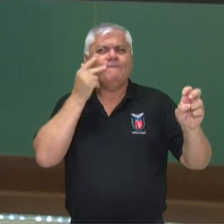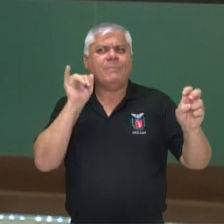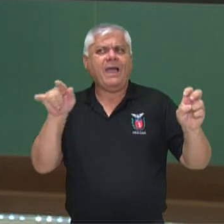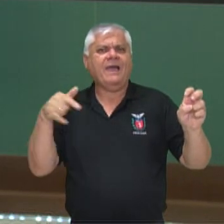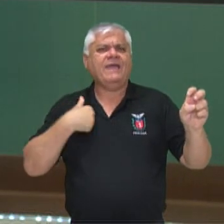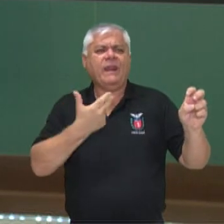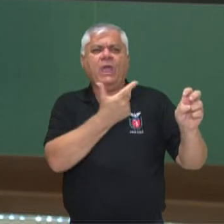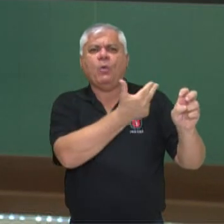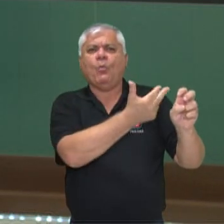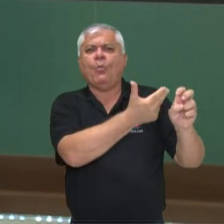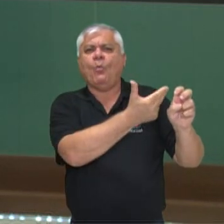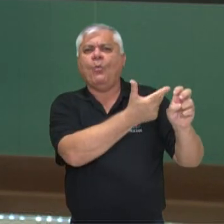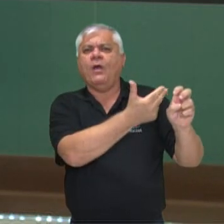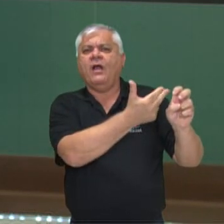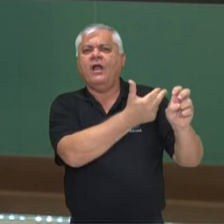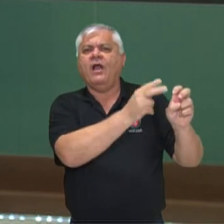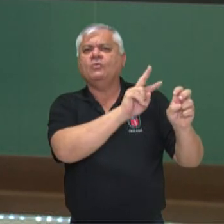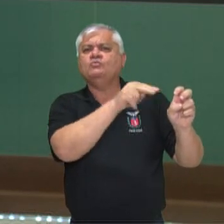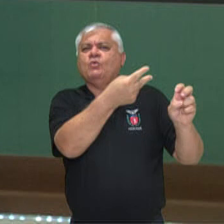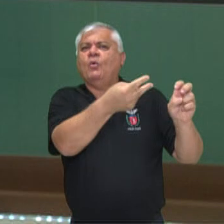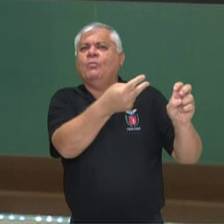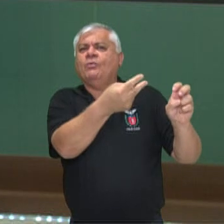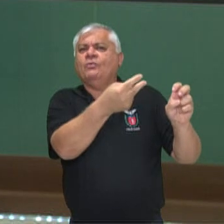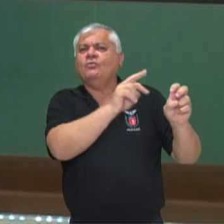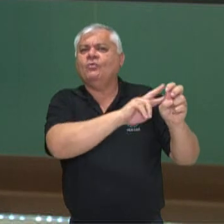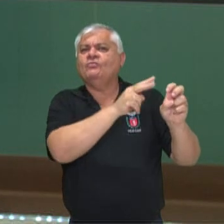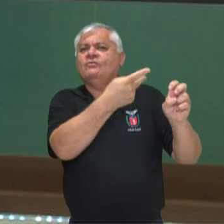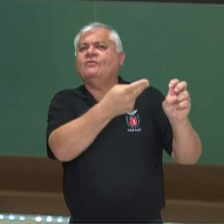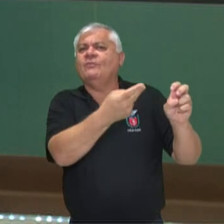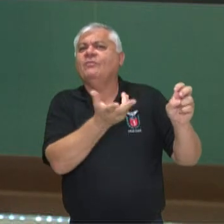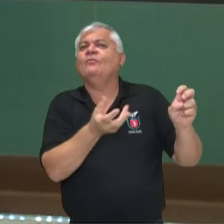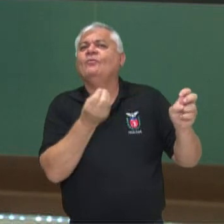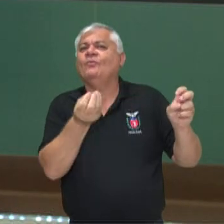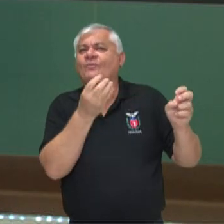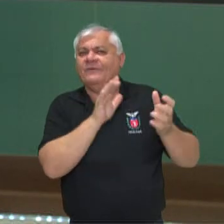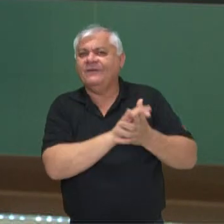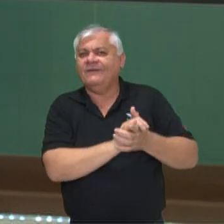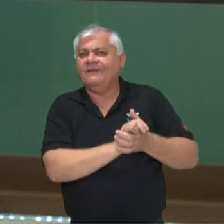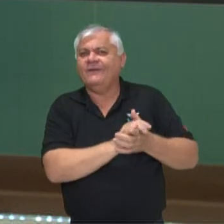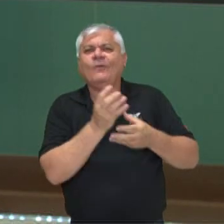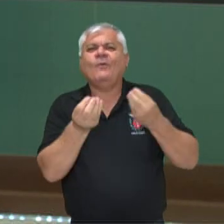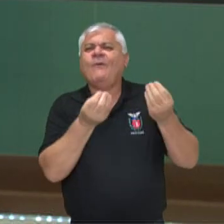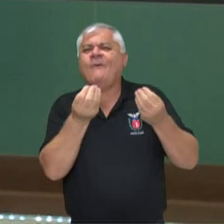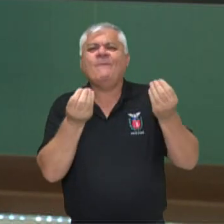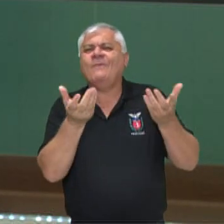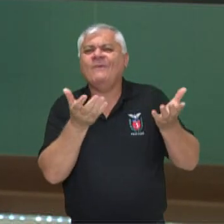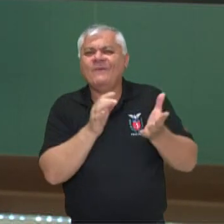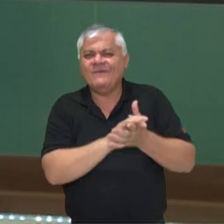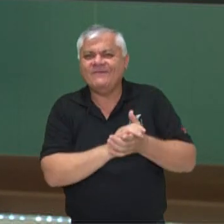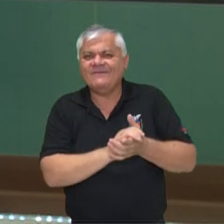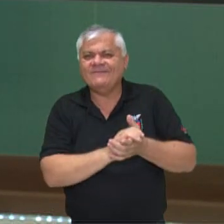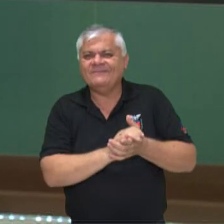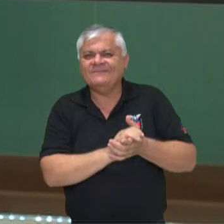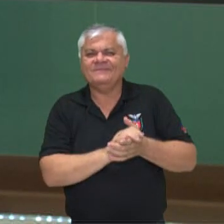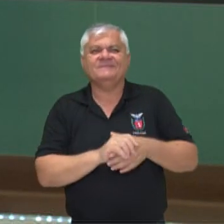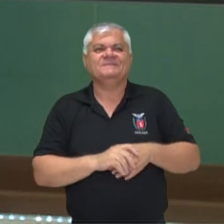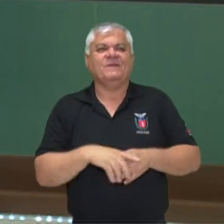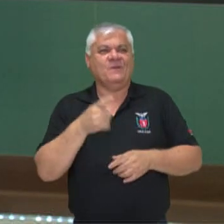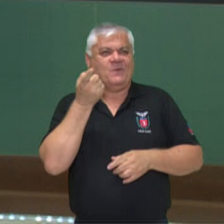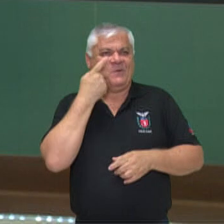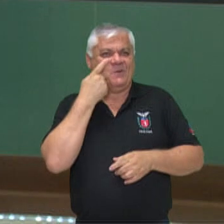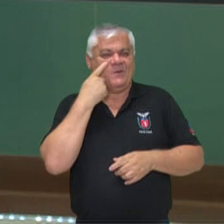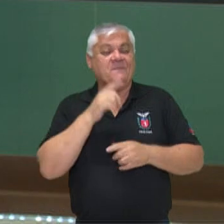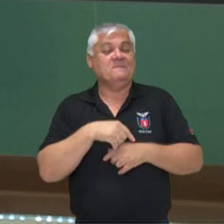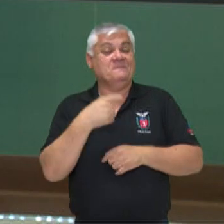a idade do pai era o quadrado da idade do filho. Como que eu escrevo essas informações, gente? Então, olha lá, nós